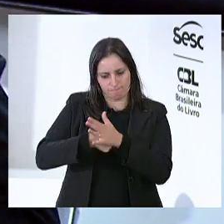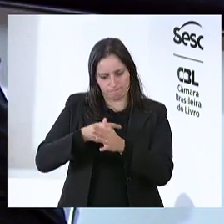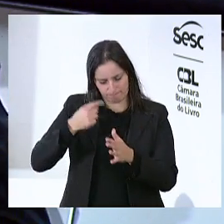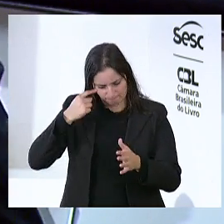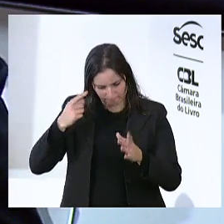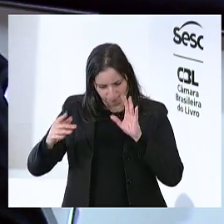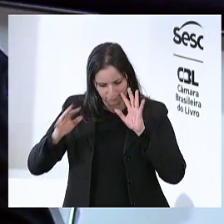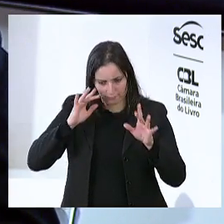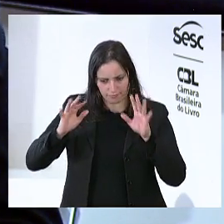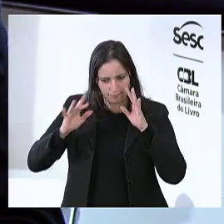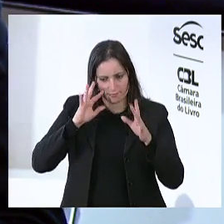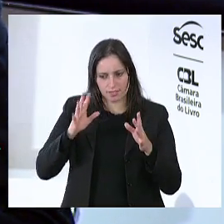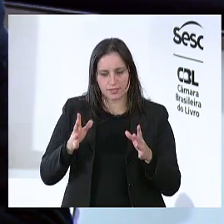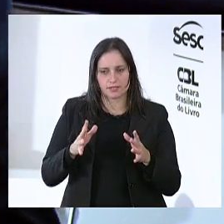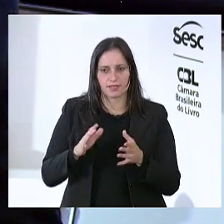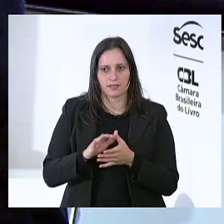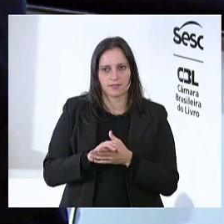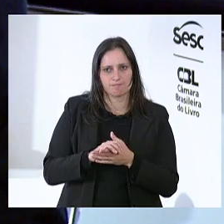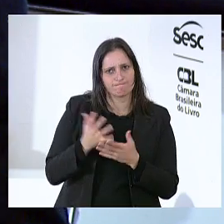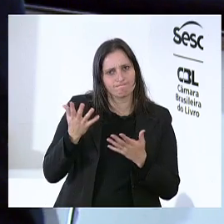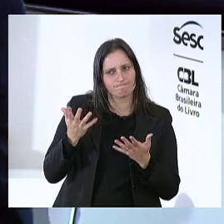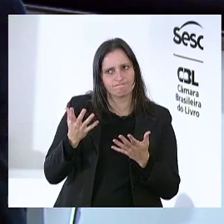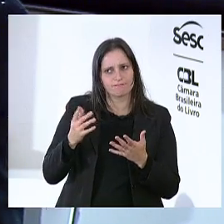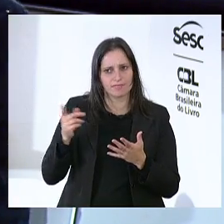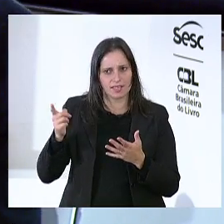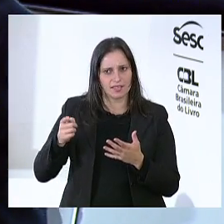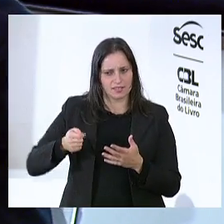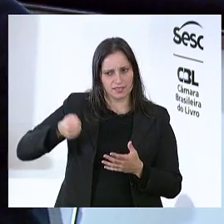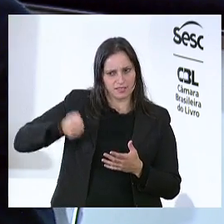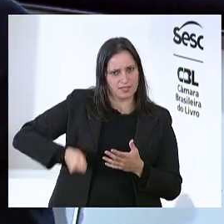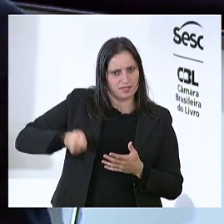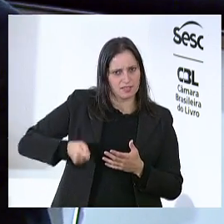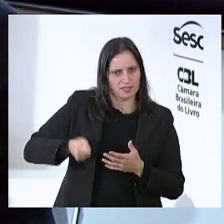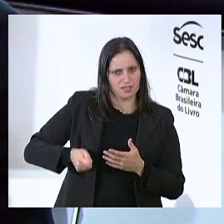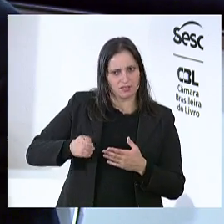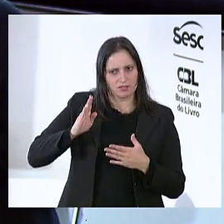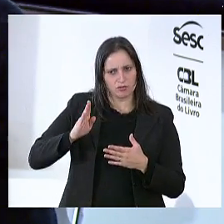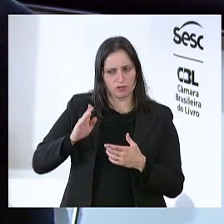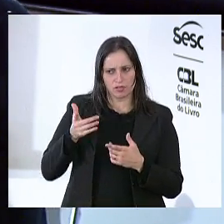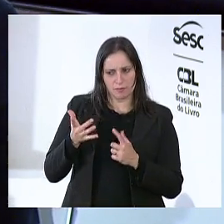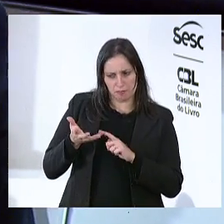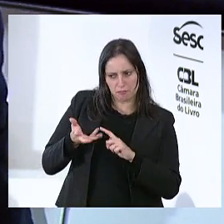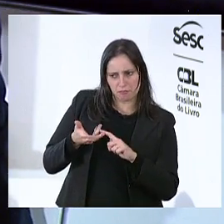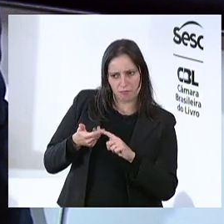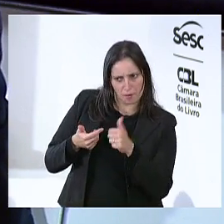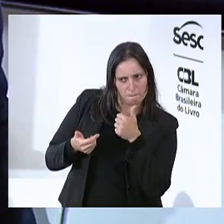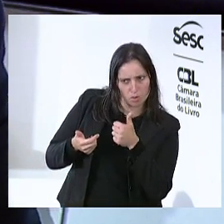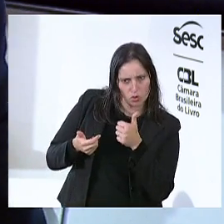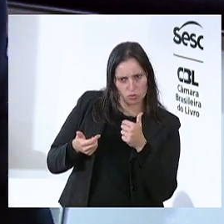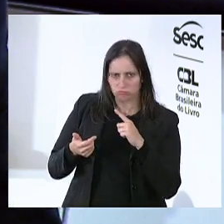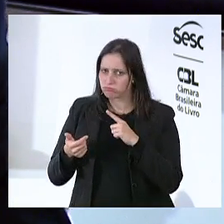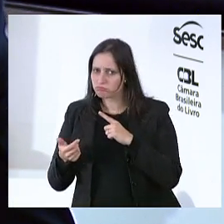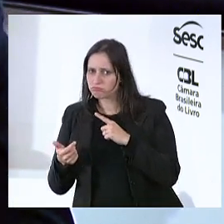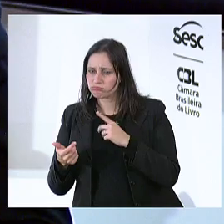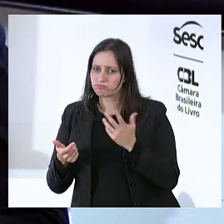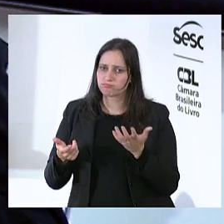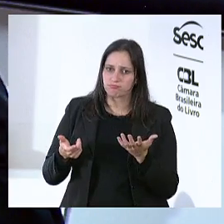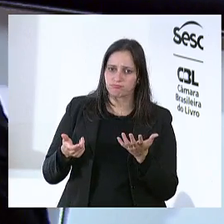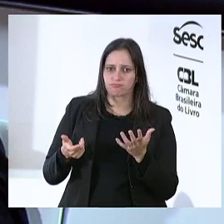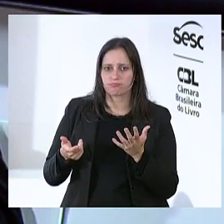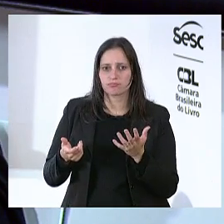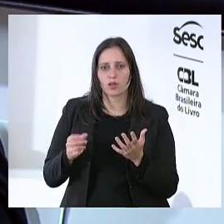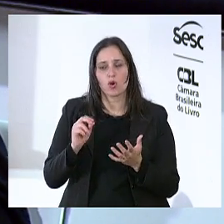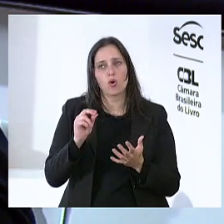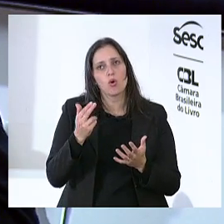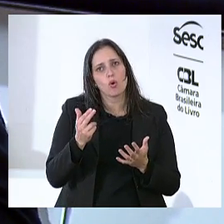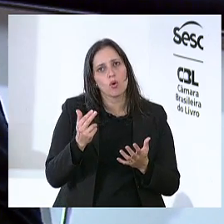como dizem alguns, era ditadura, mas tinha alguns aspectos positivos, no final das contas? Ou